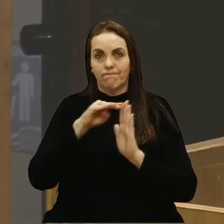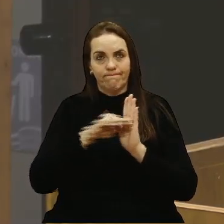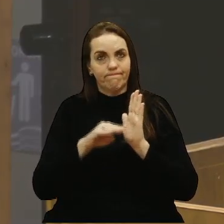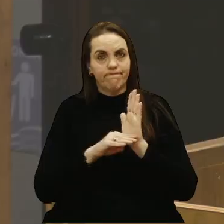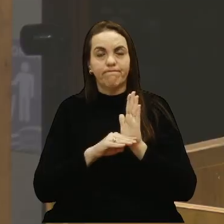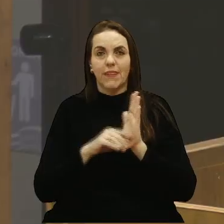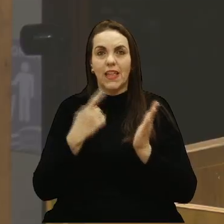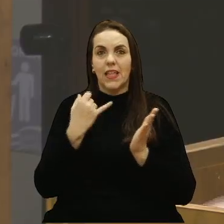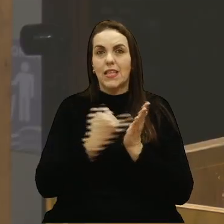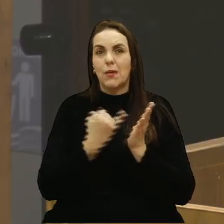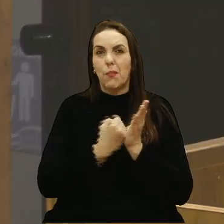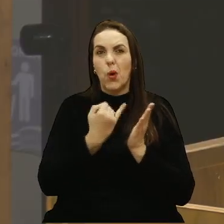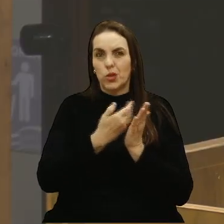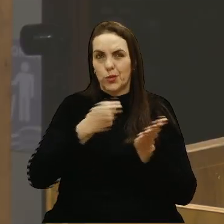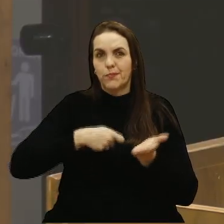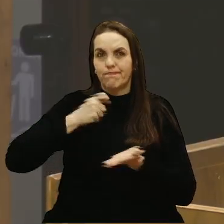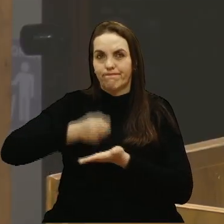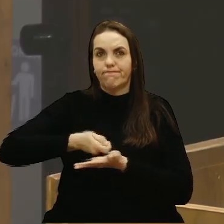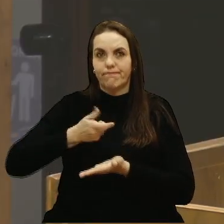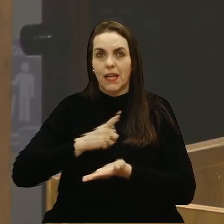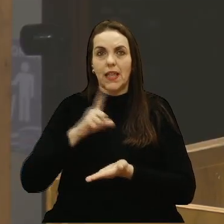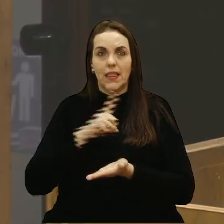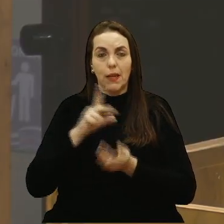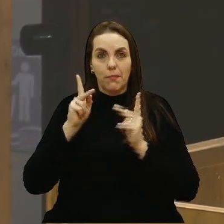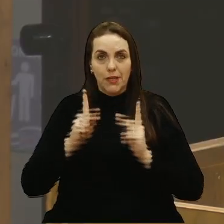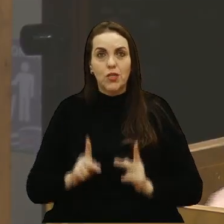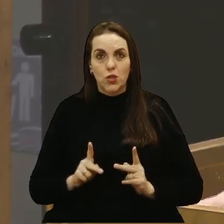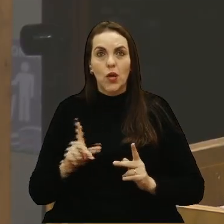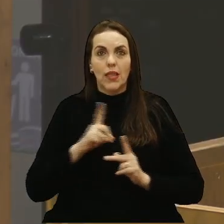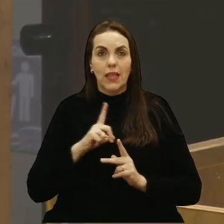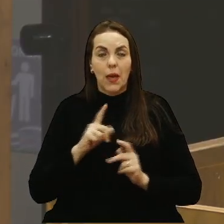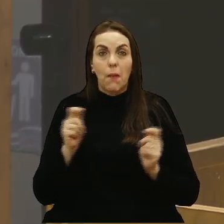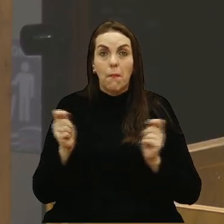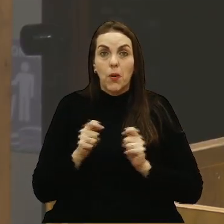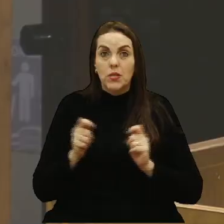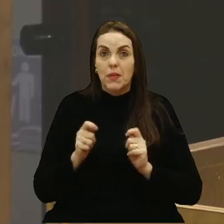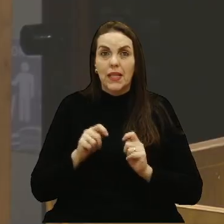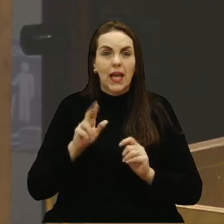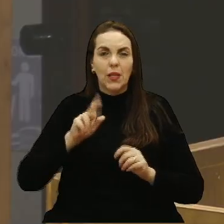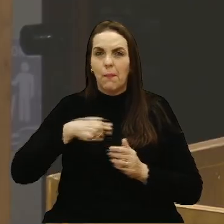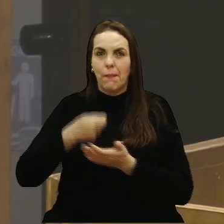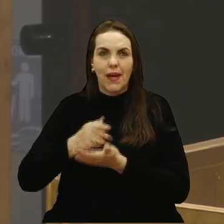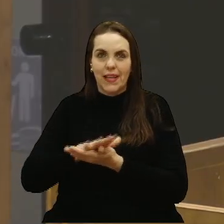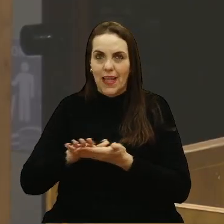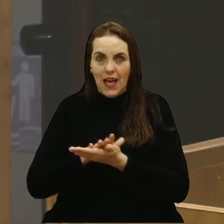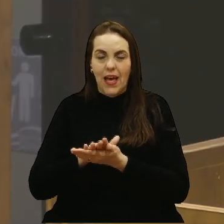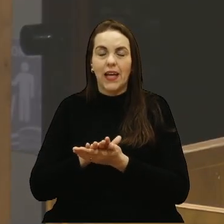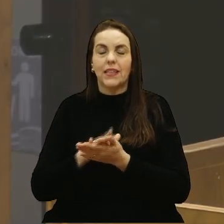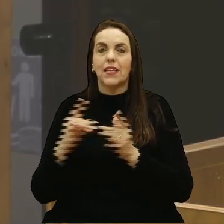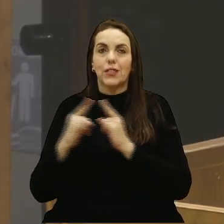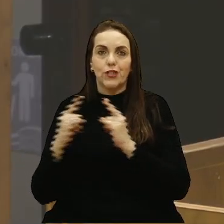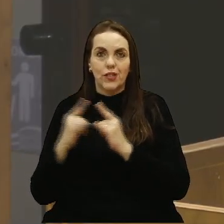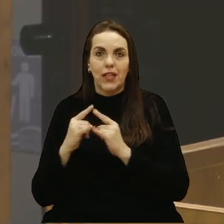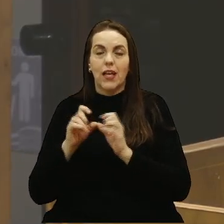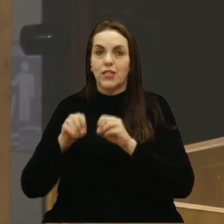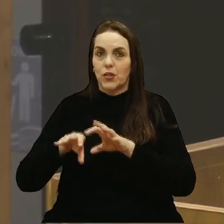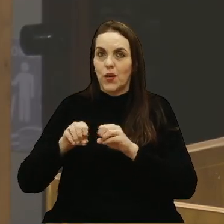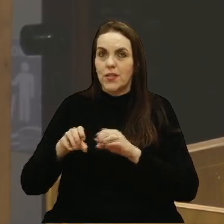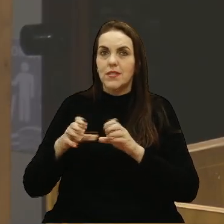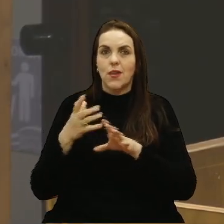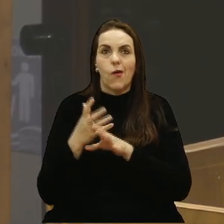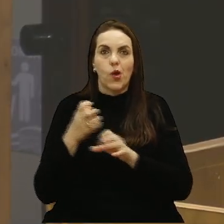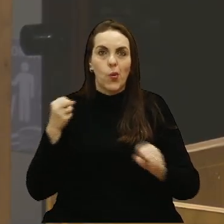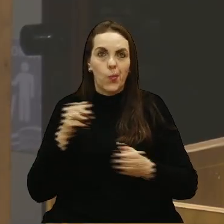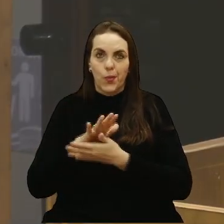alterou uma sistemática para quem tinha imunidade, né, imunidade de templos, entidades assistenciais de educação sem fins lucrativos, que